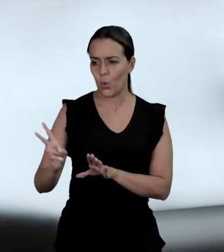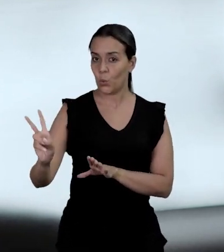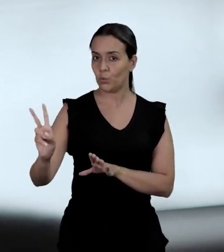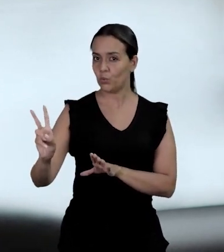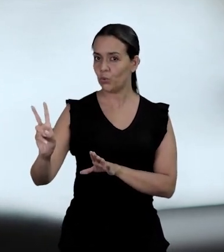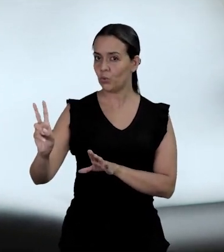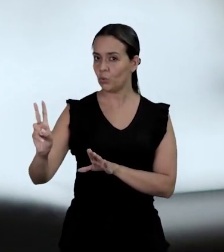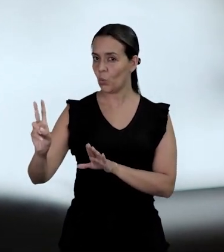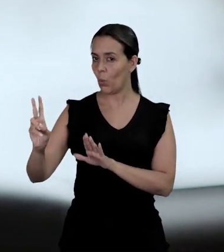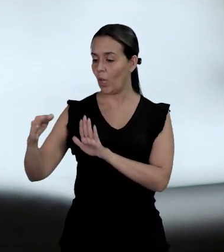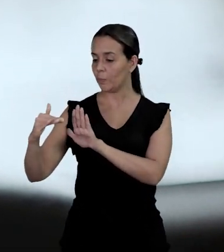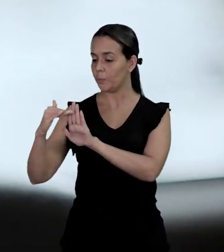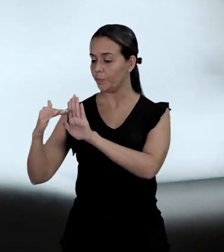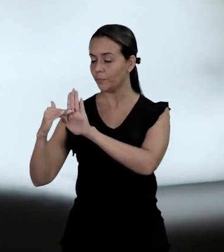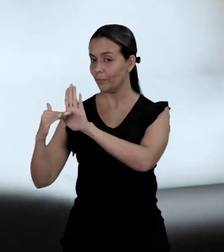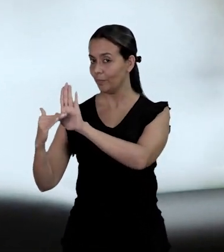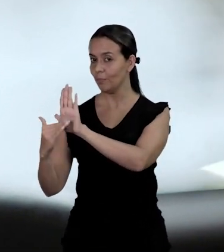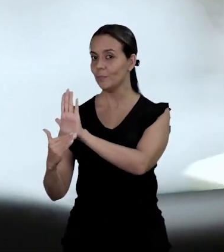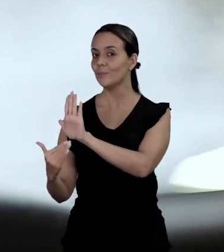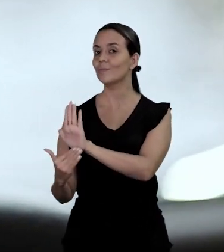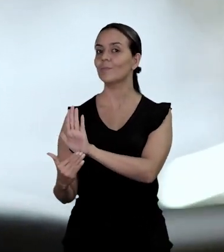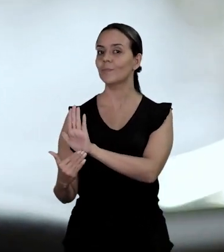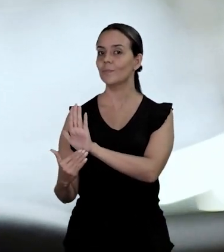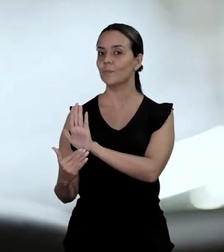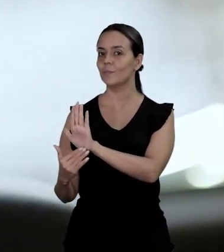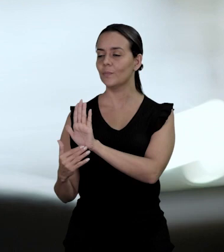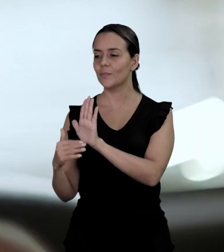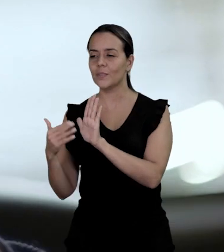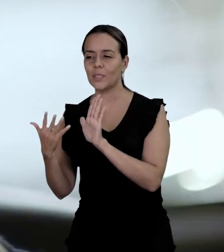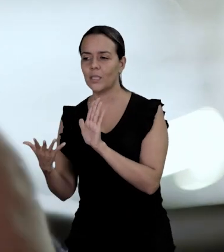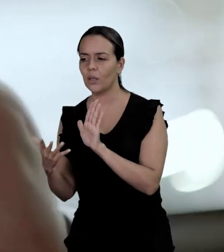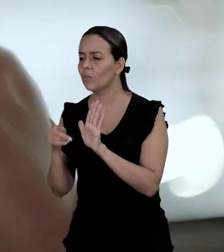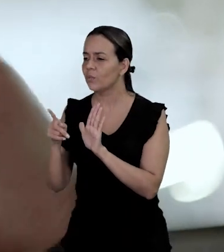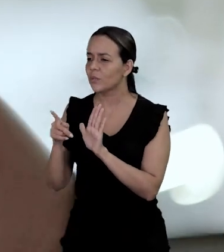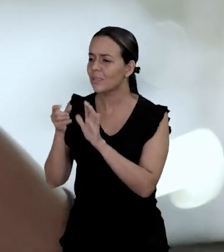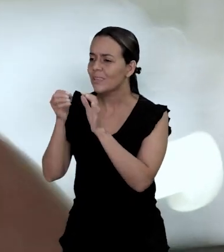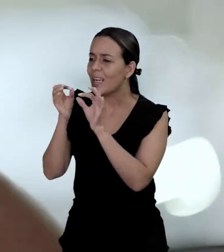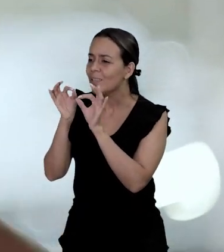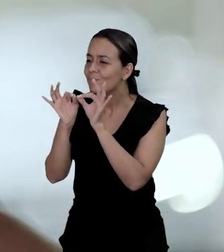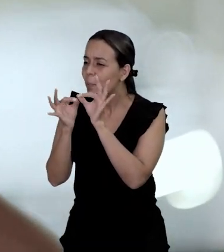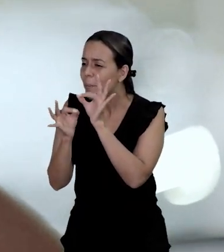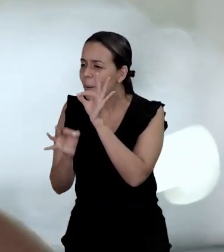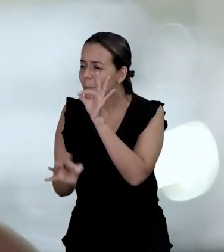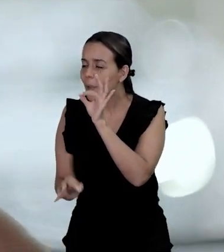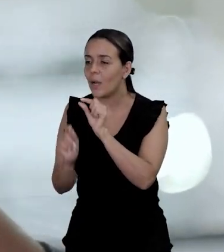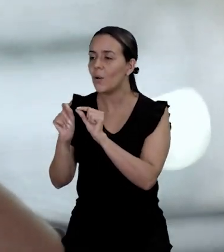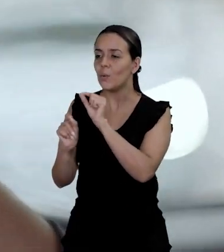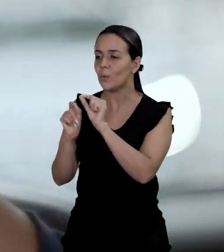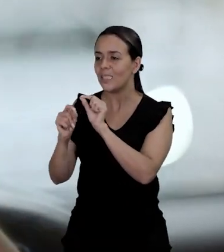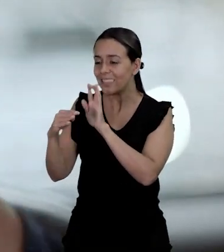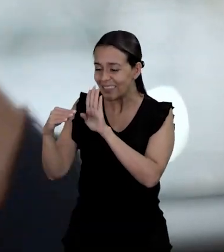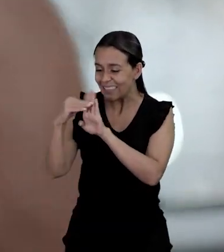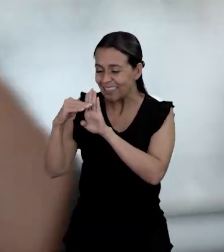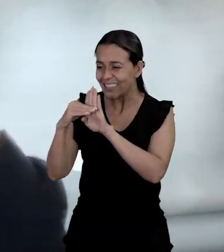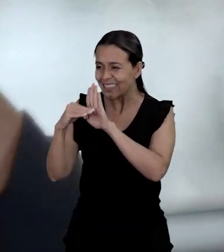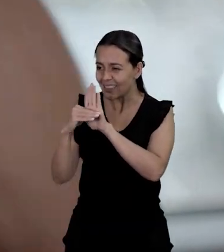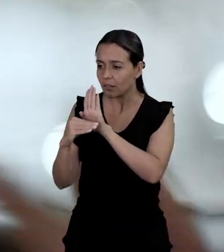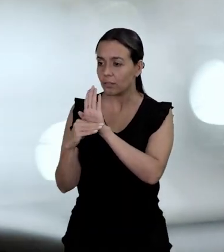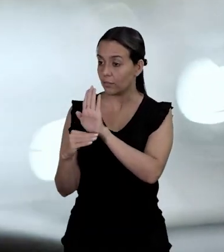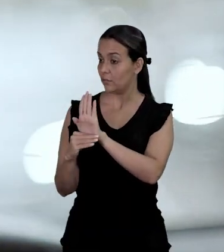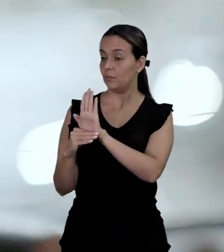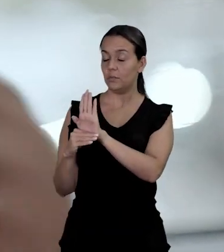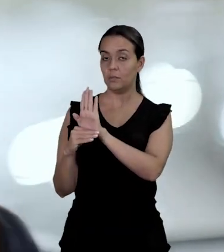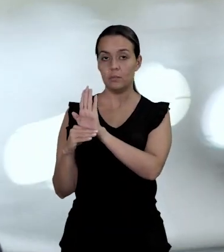perspectiva conservadora como que ela coloca, porque senão você discute com algo que você não consegue saber do que eles